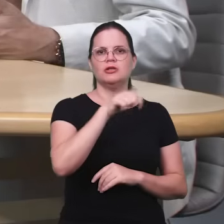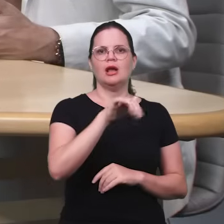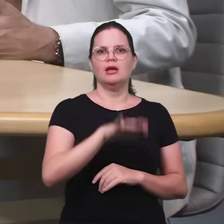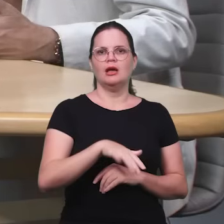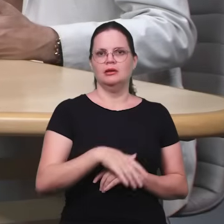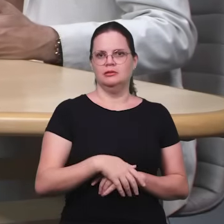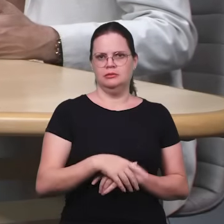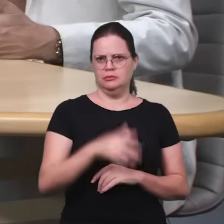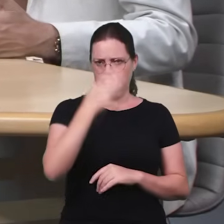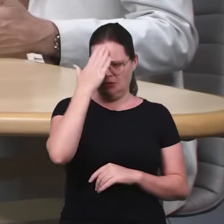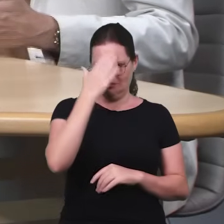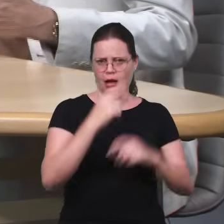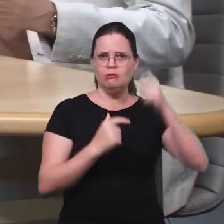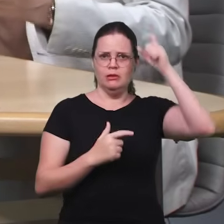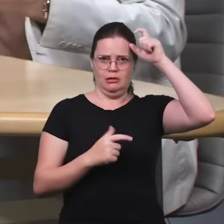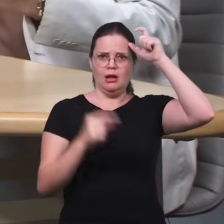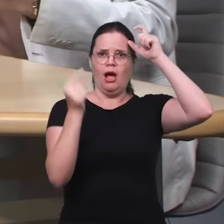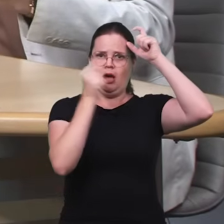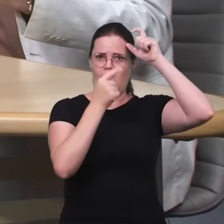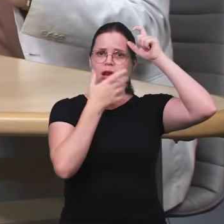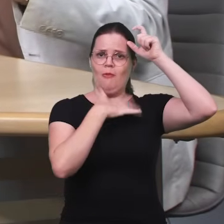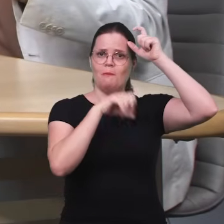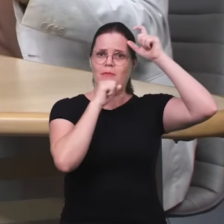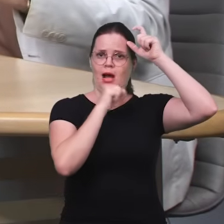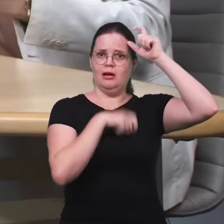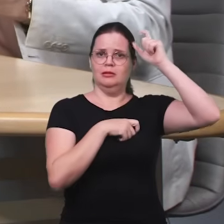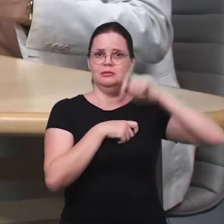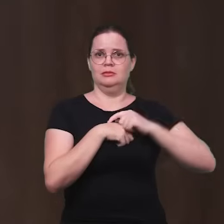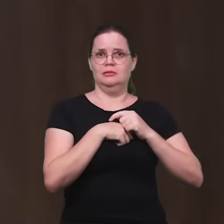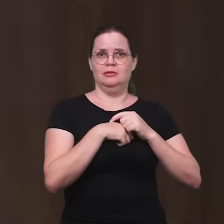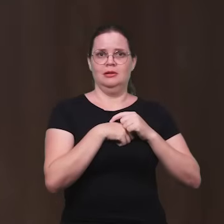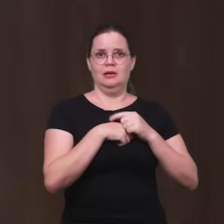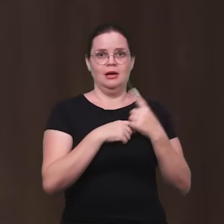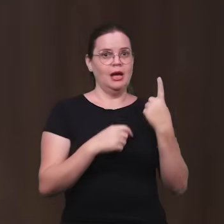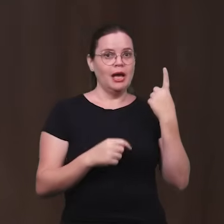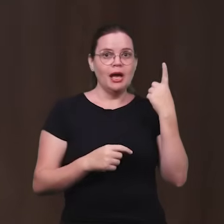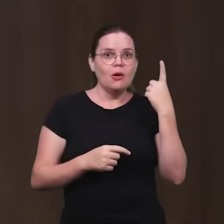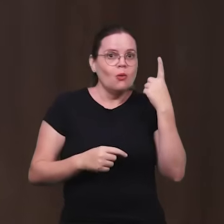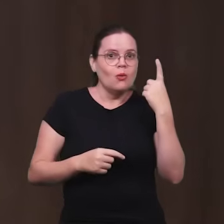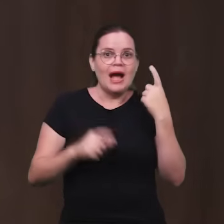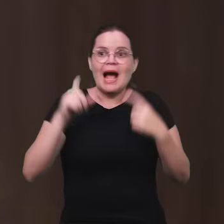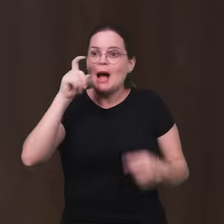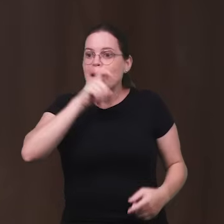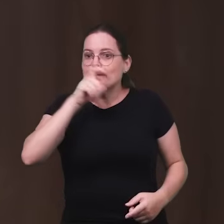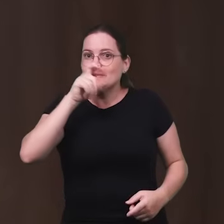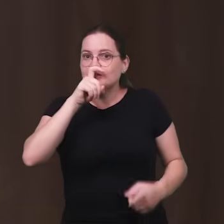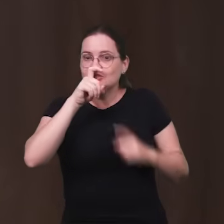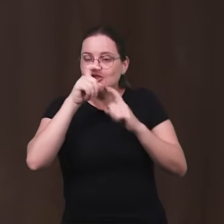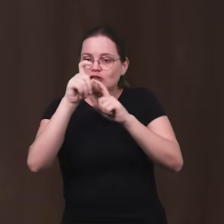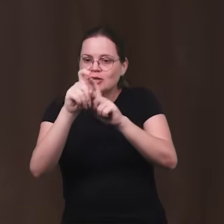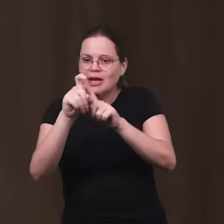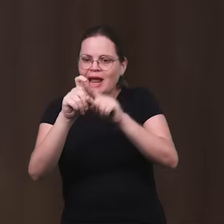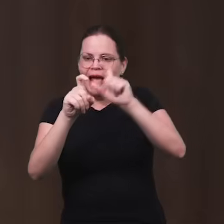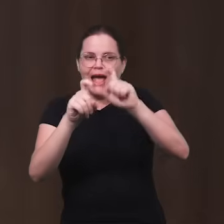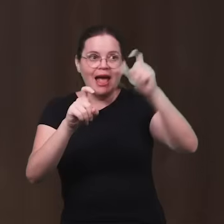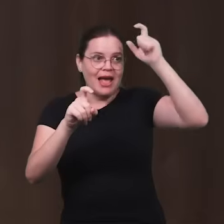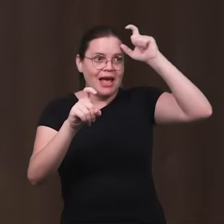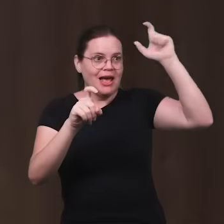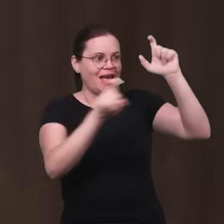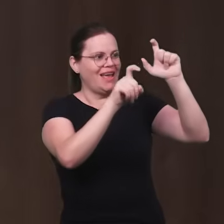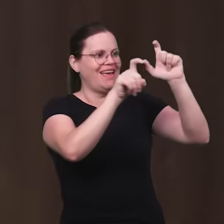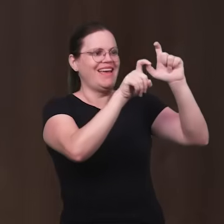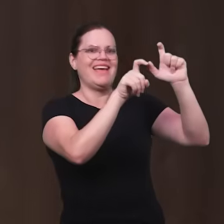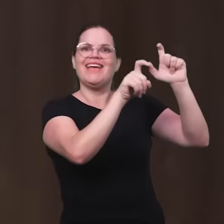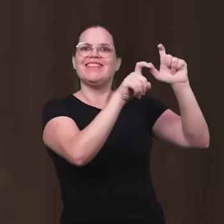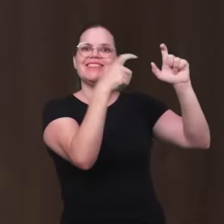sabem. Inclusive, é a única paternidade atribuída a ele, porque ele não gera